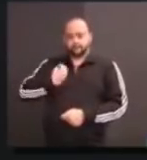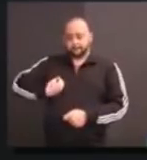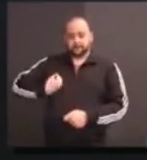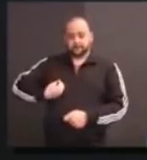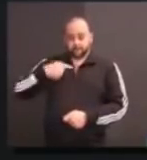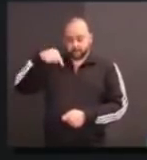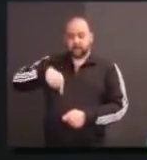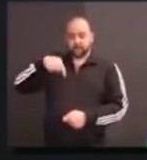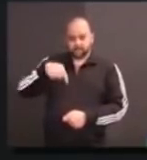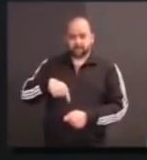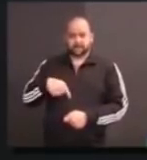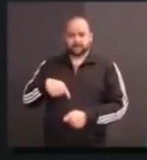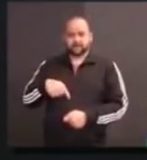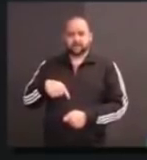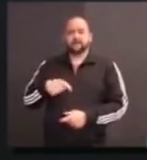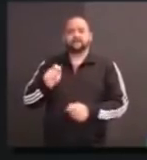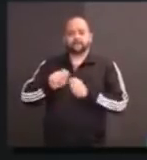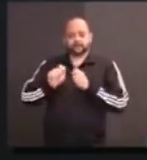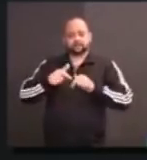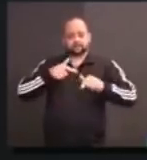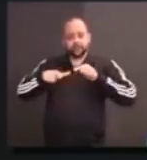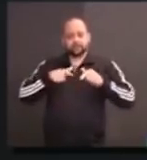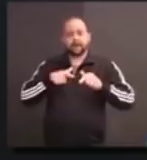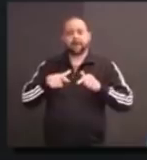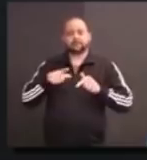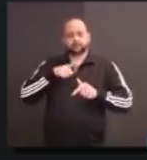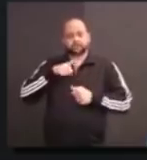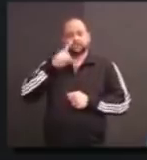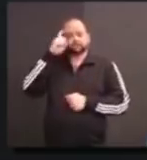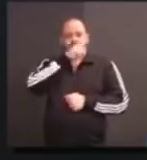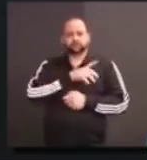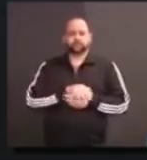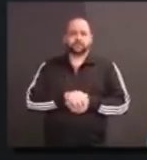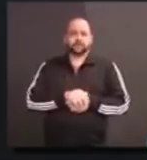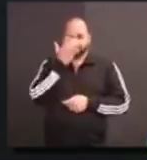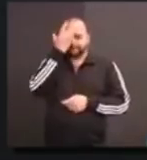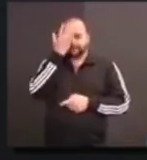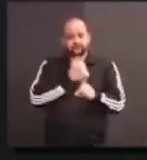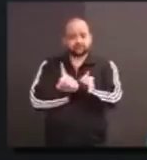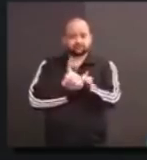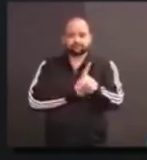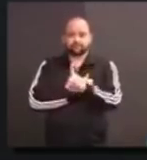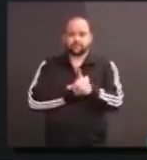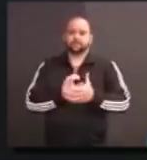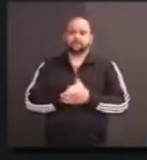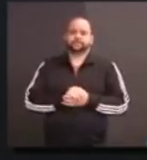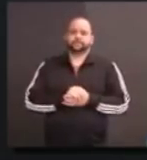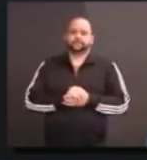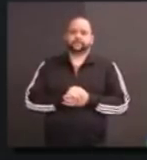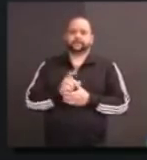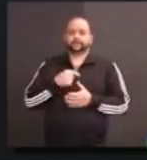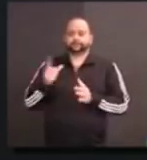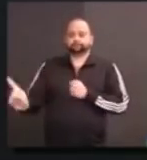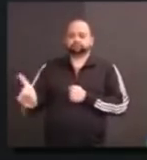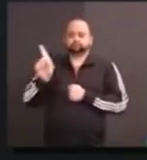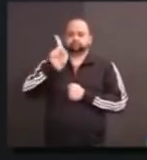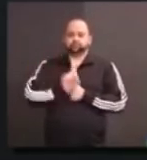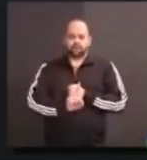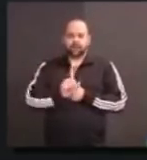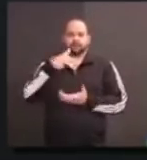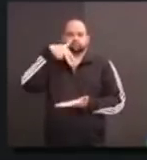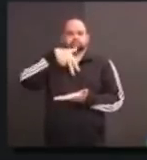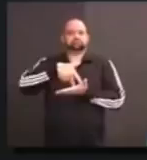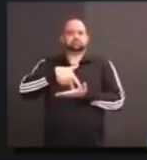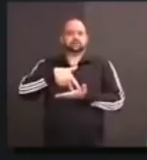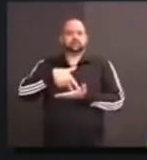com o nosso dever com muita dificuldade. Não é fácil a gente chegar aqui e falar